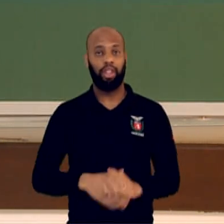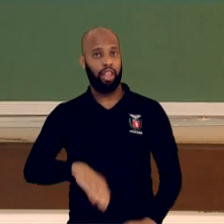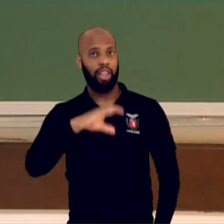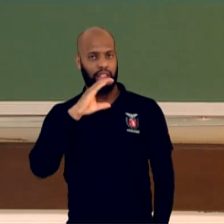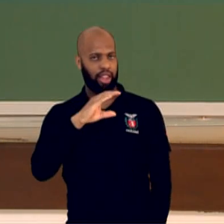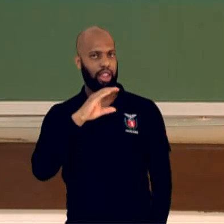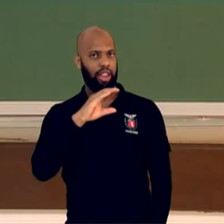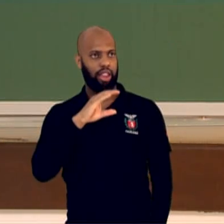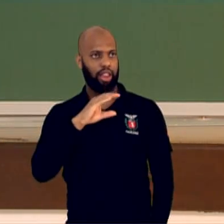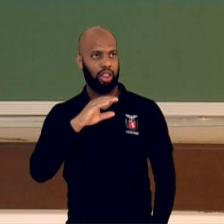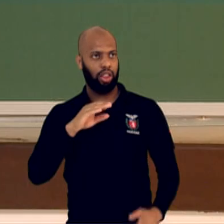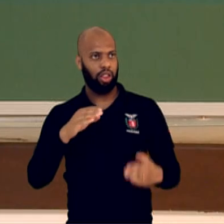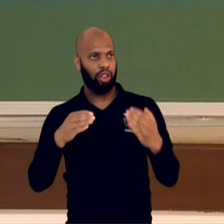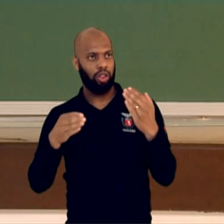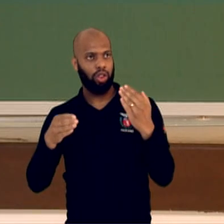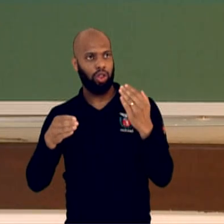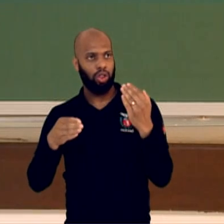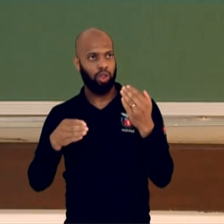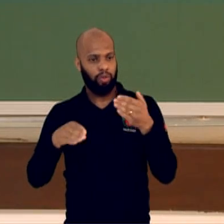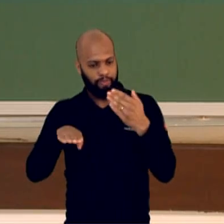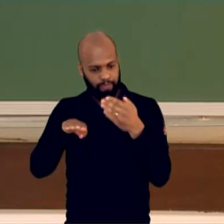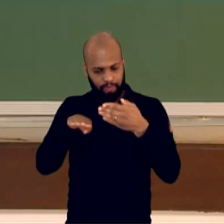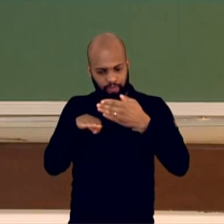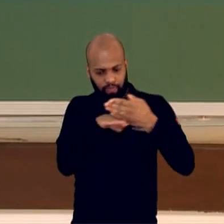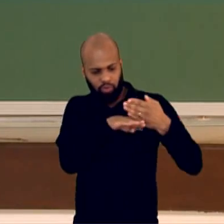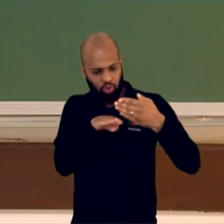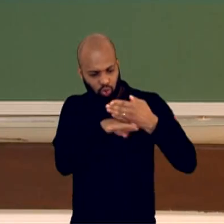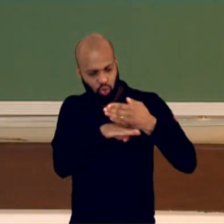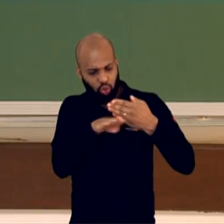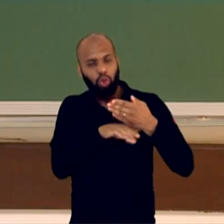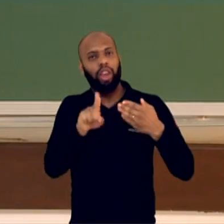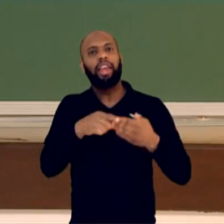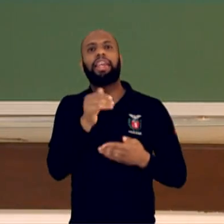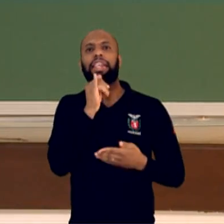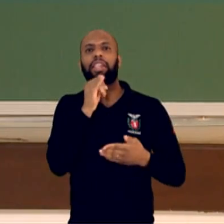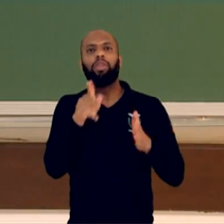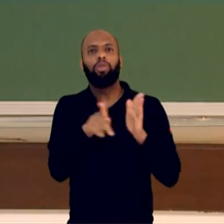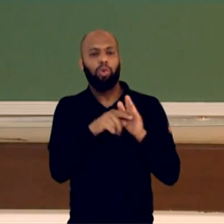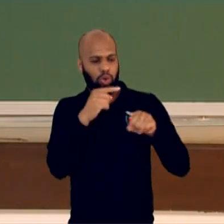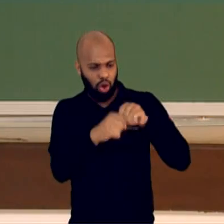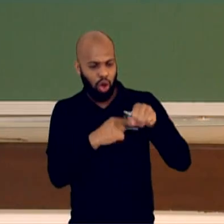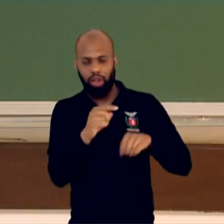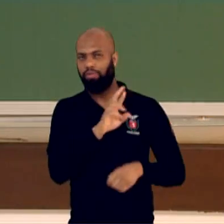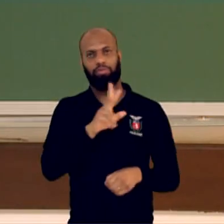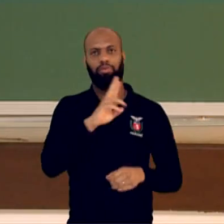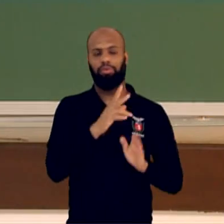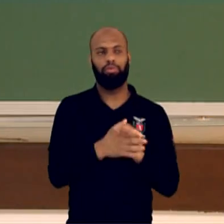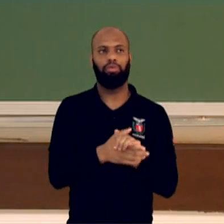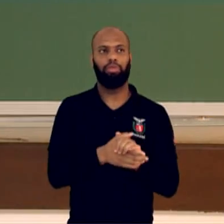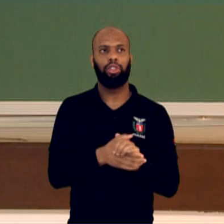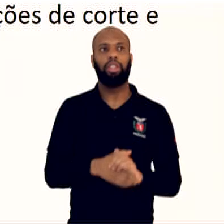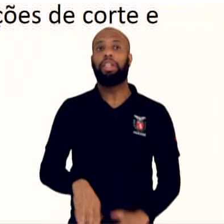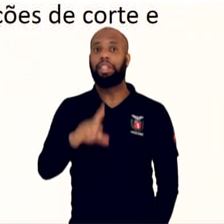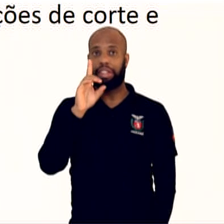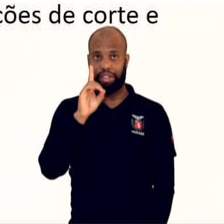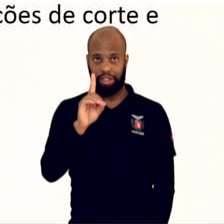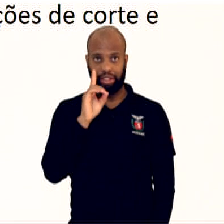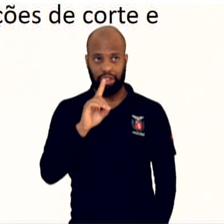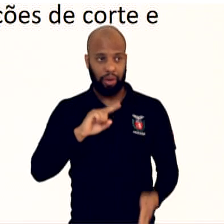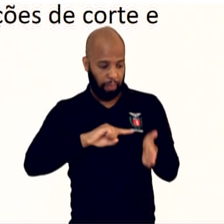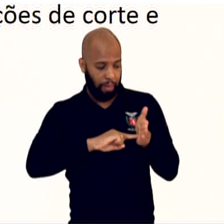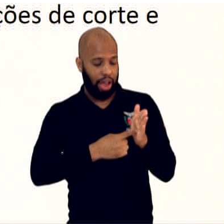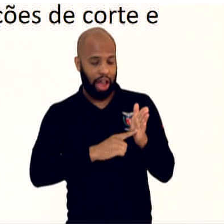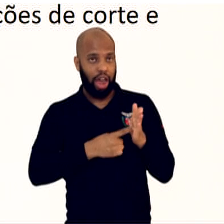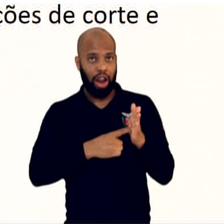polia? Gente, polia é roda. A cunha não lembra nada a roda, então não pode ser. Letra D. Parafuso é um tipo de plano